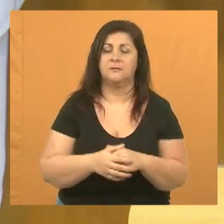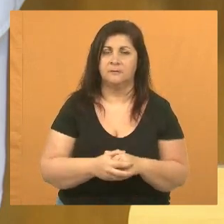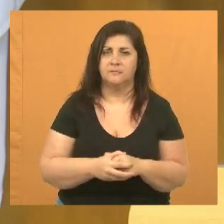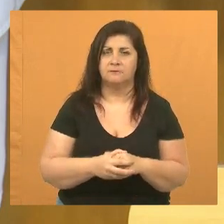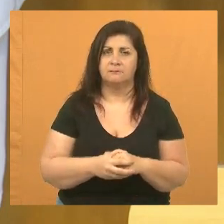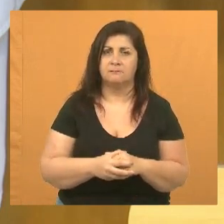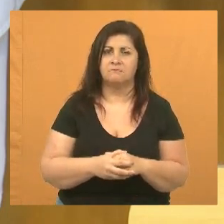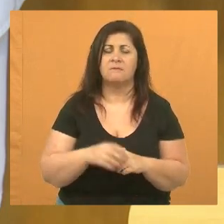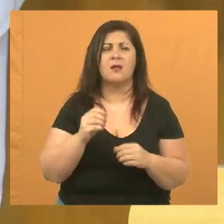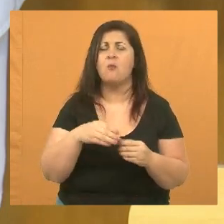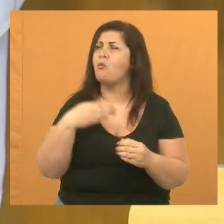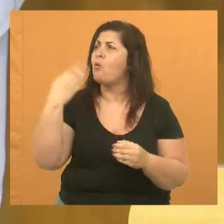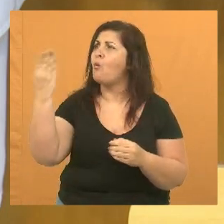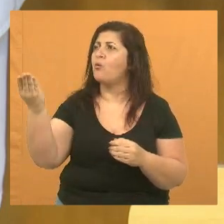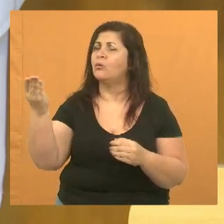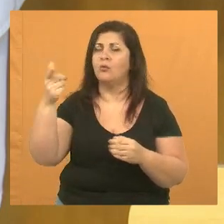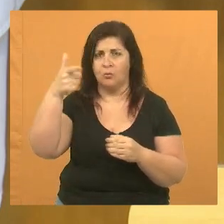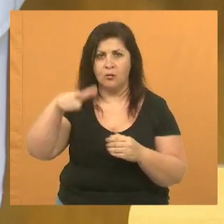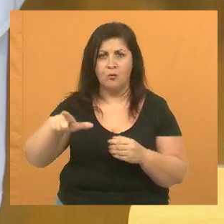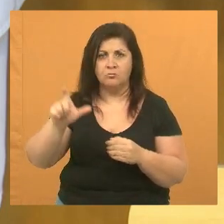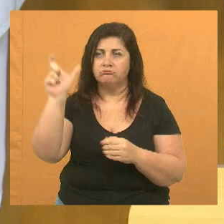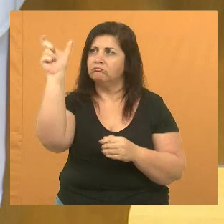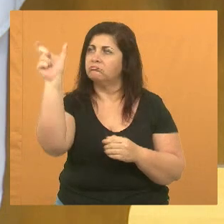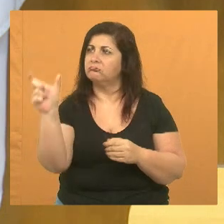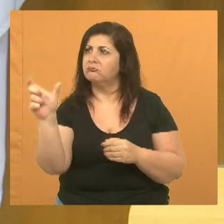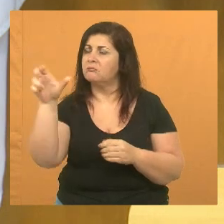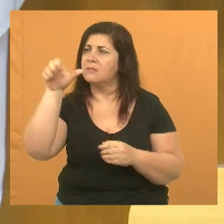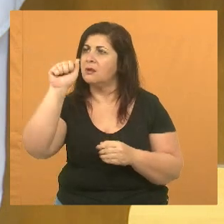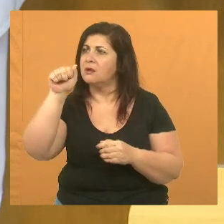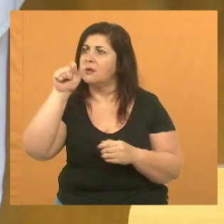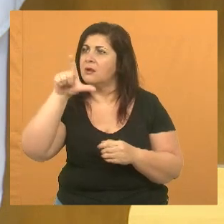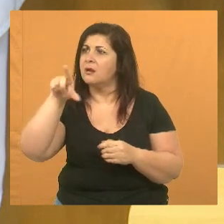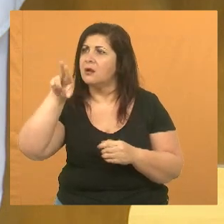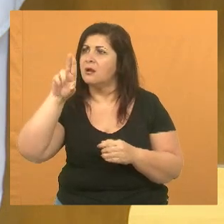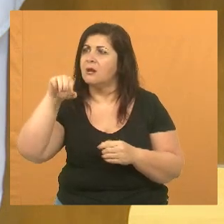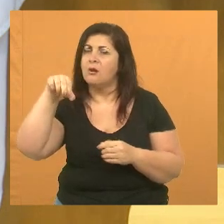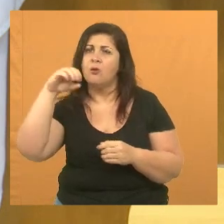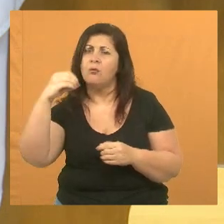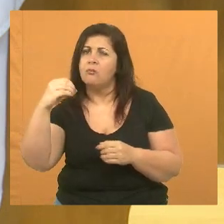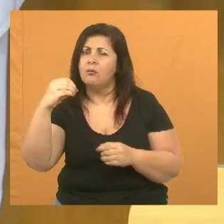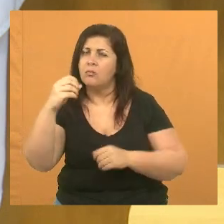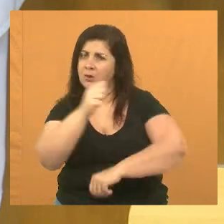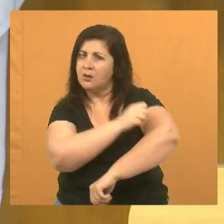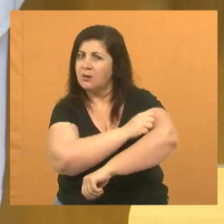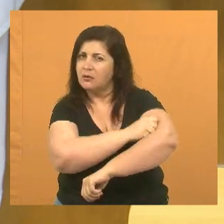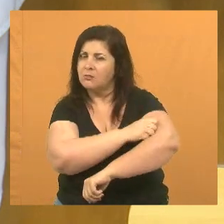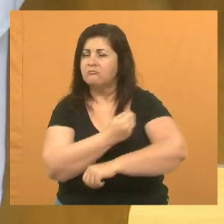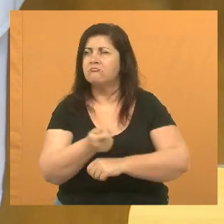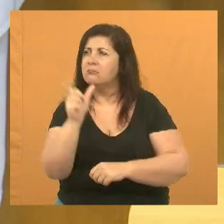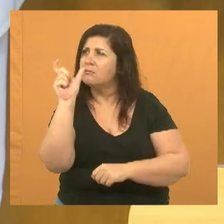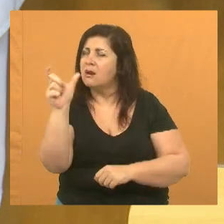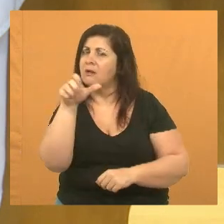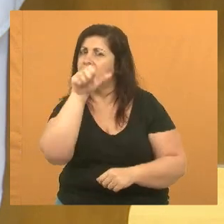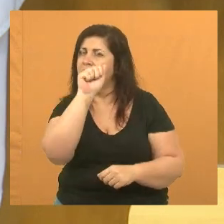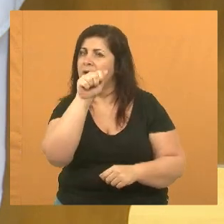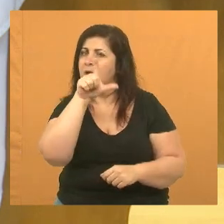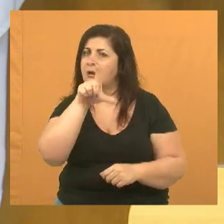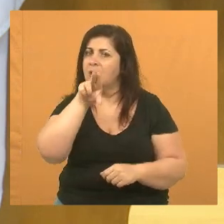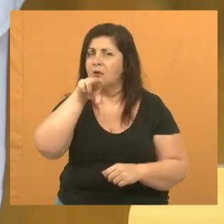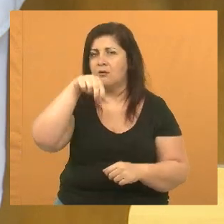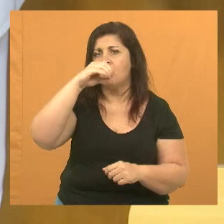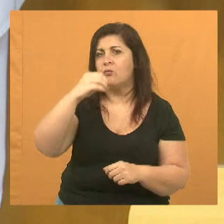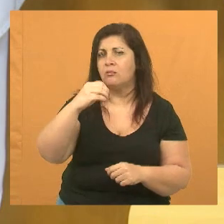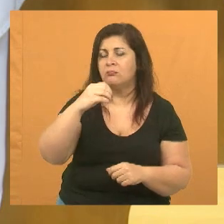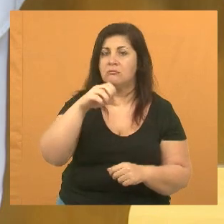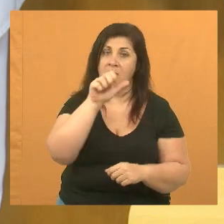Quem é a outra ponta? O aluno. E quem é esse aluno? Pelo termo específico, a palavra aluno,